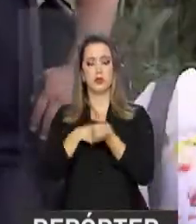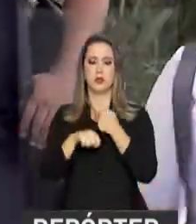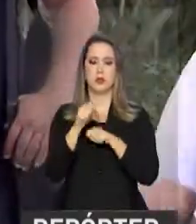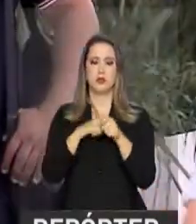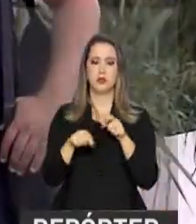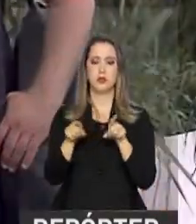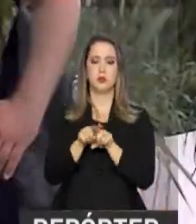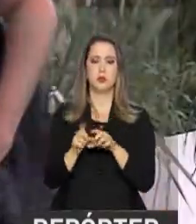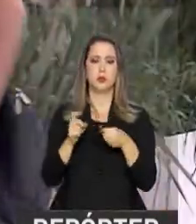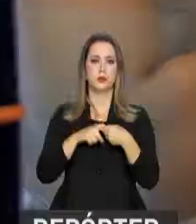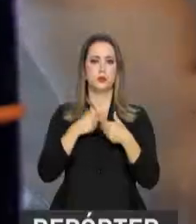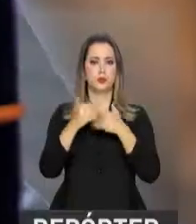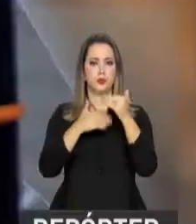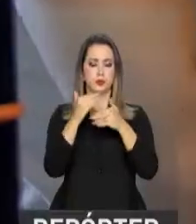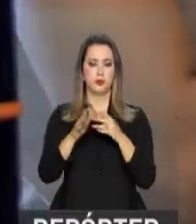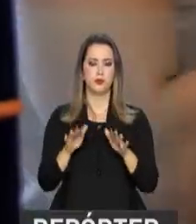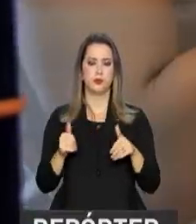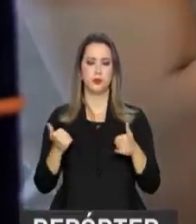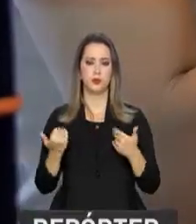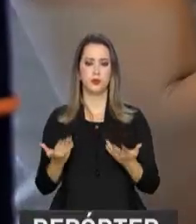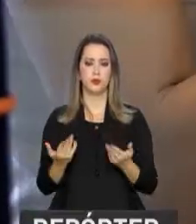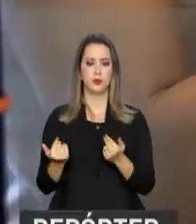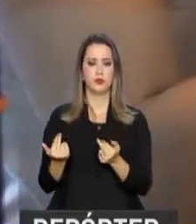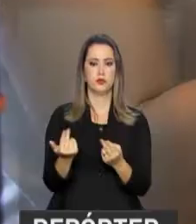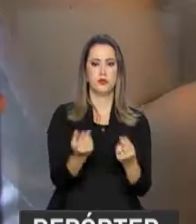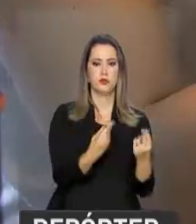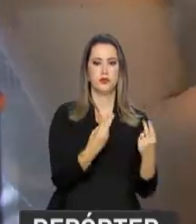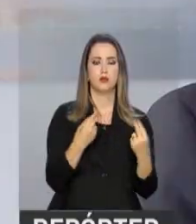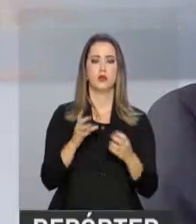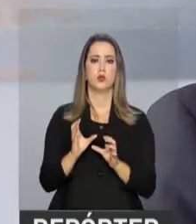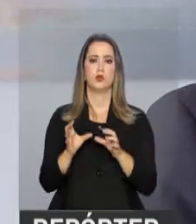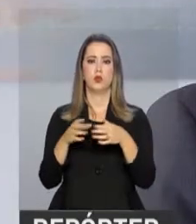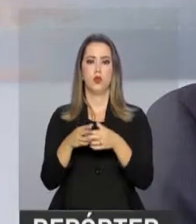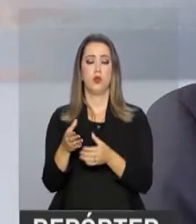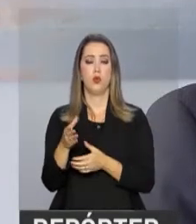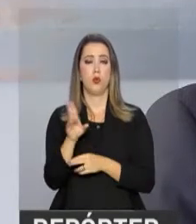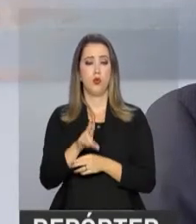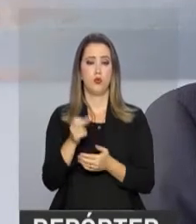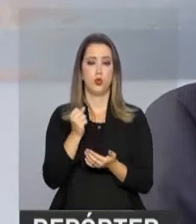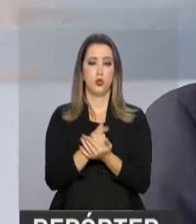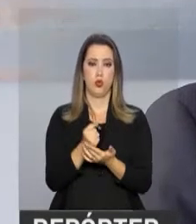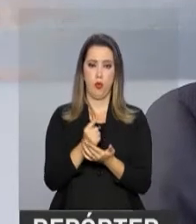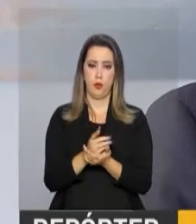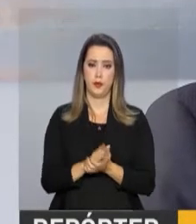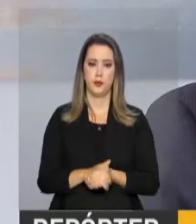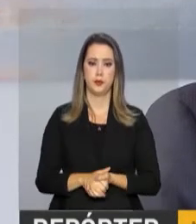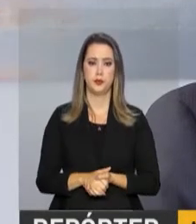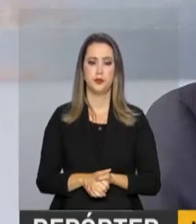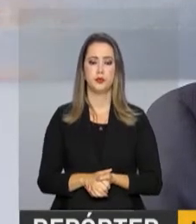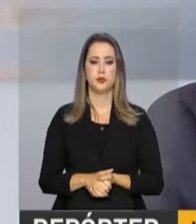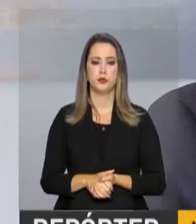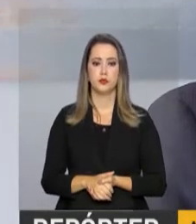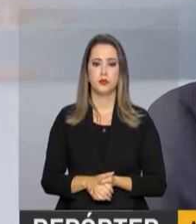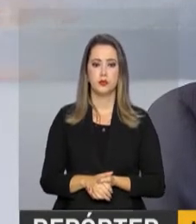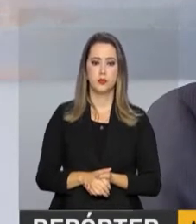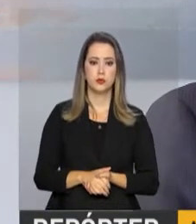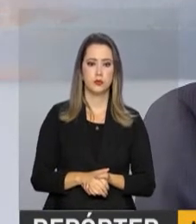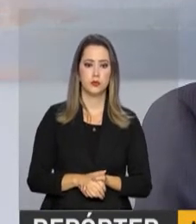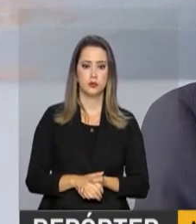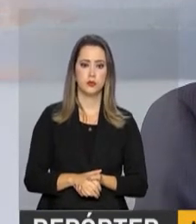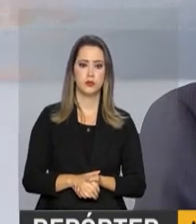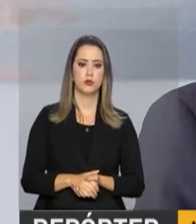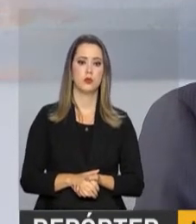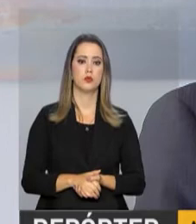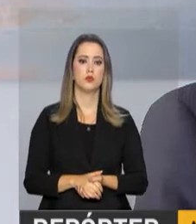está voltando assim como os níveis de consumo dessa necessidade da recuperação da economia ela